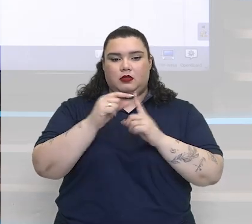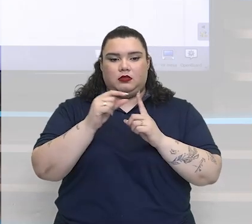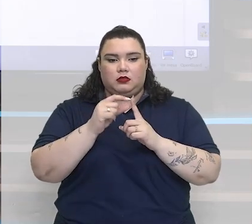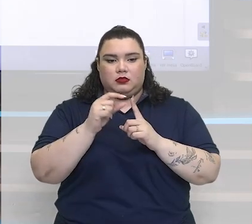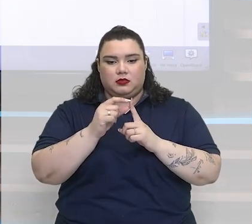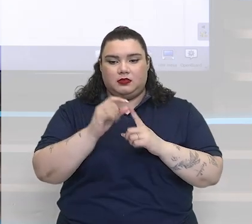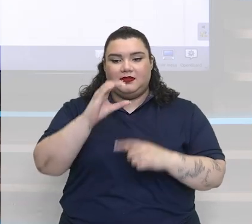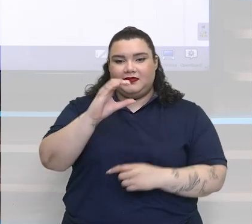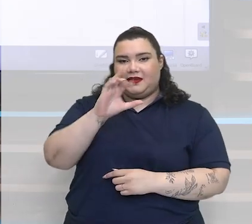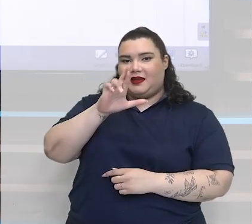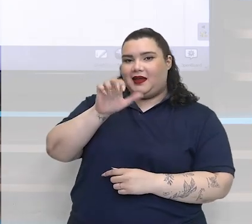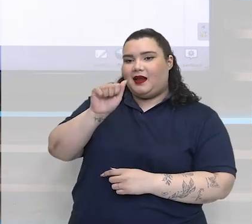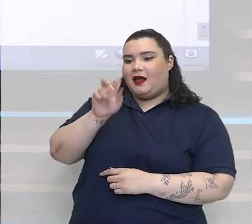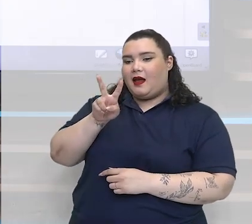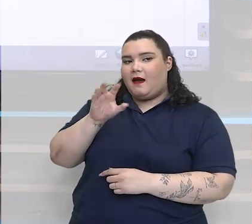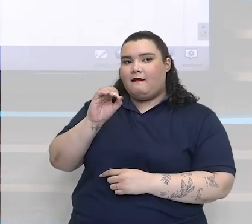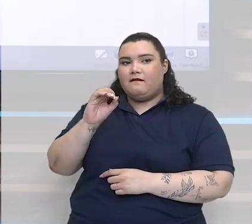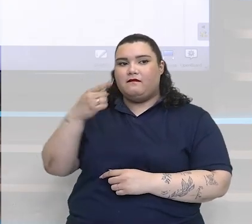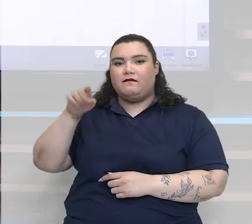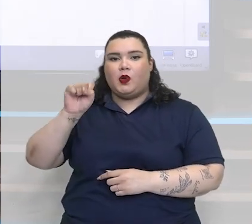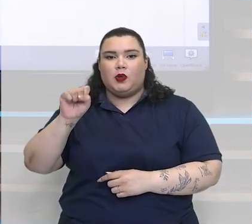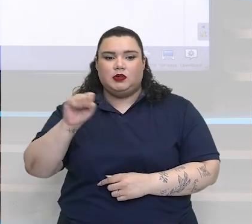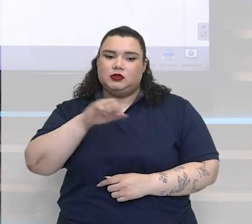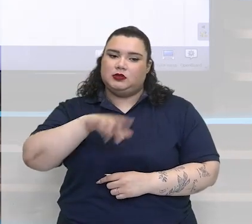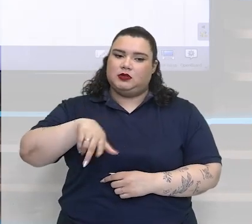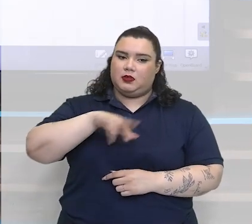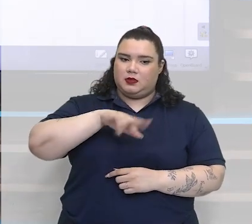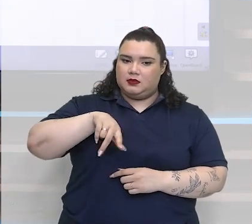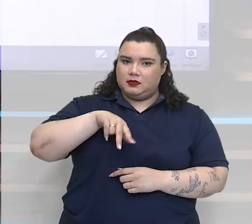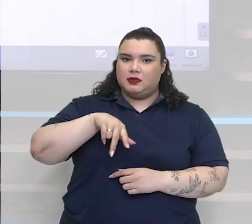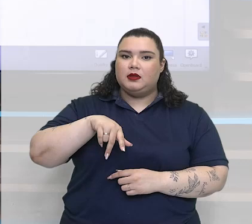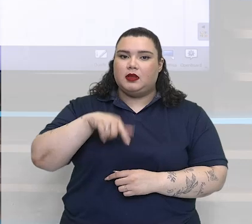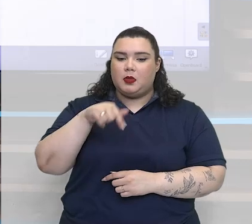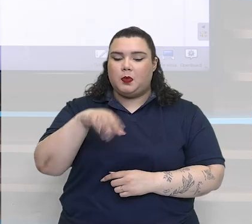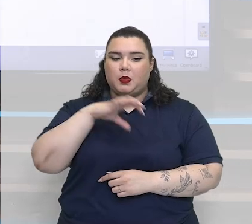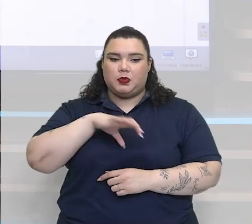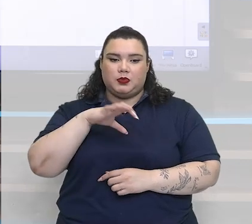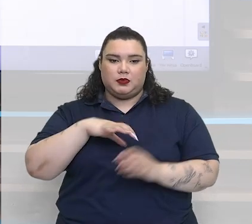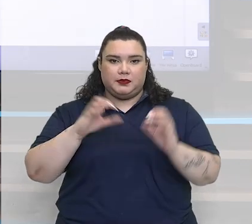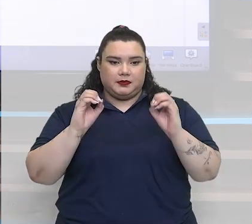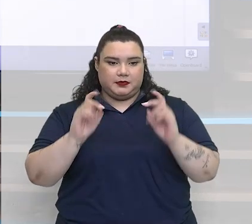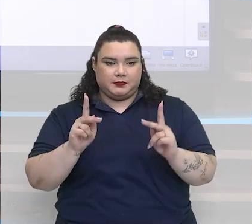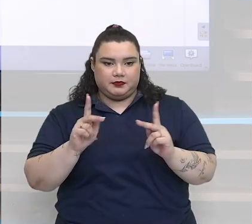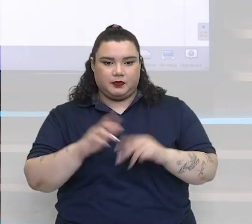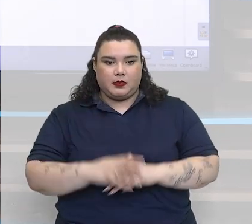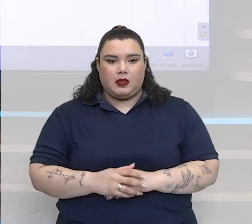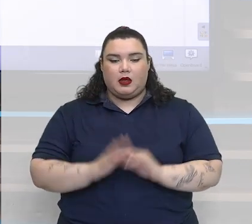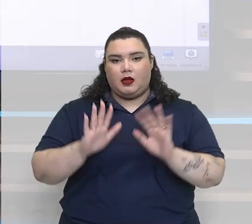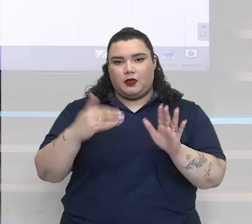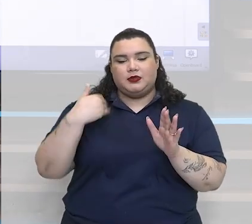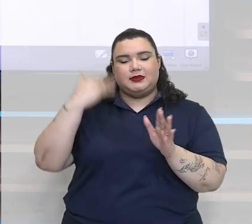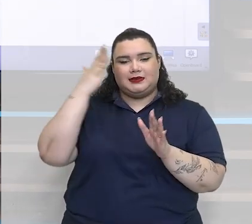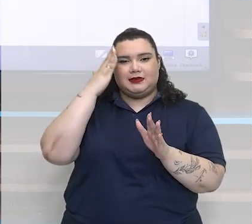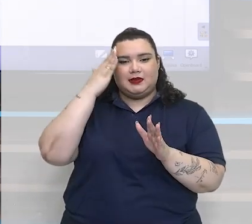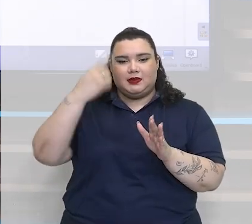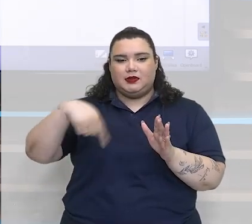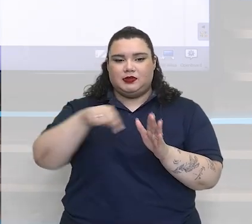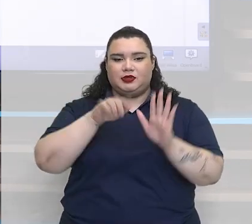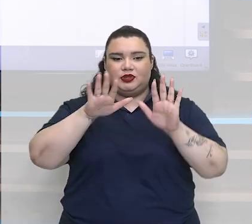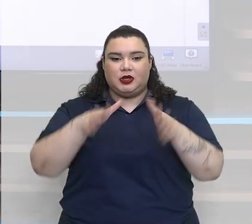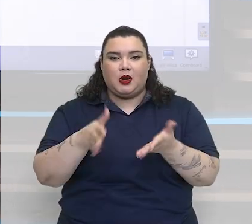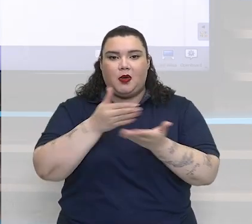assim, cravós. E não é assim que é pronunciada essa palavra na língua portuguesa, certo? Agora eu tenho certeza que você já